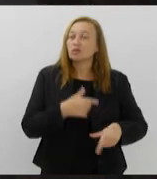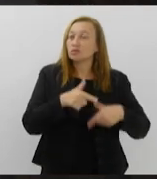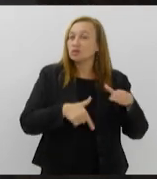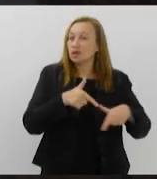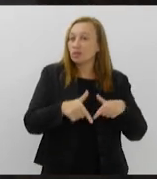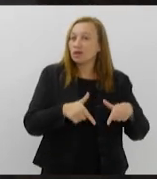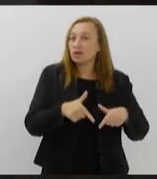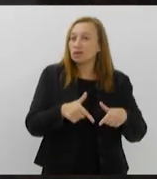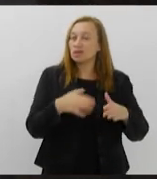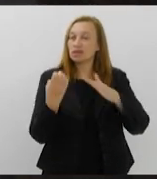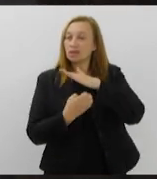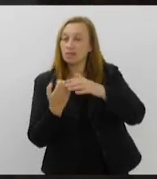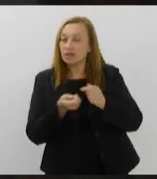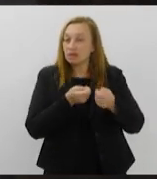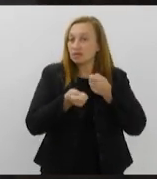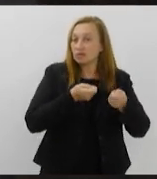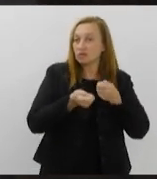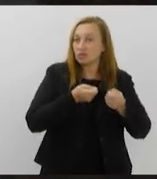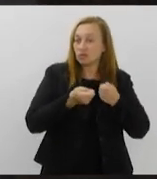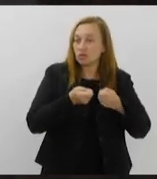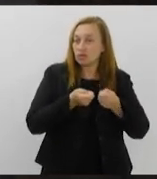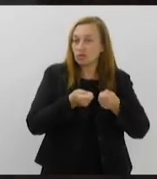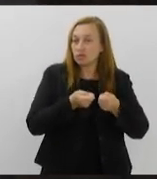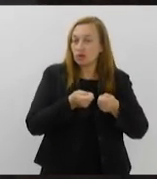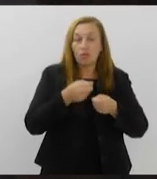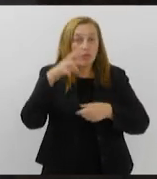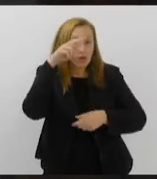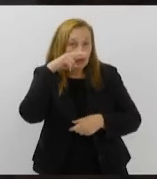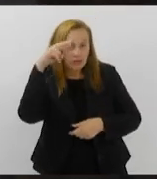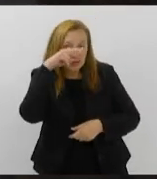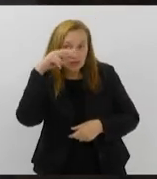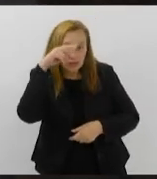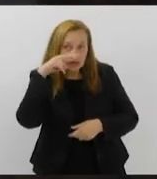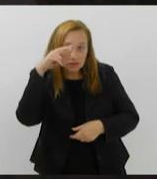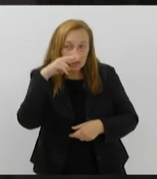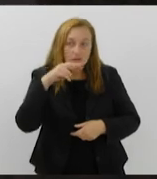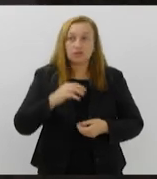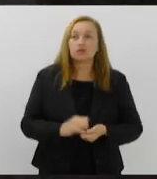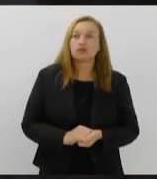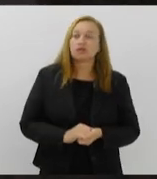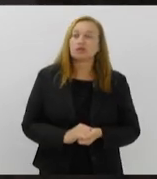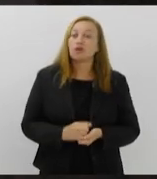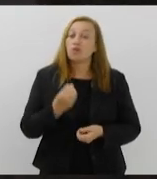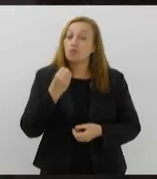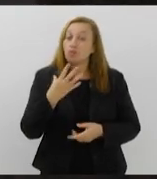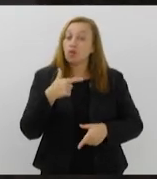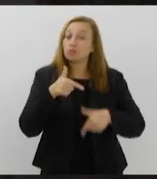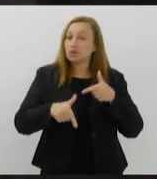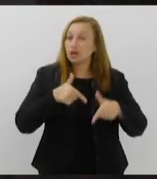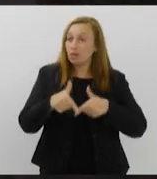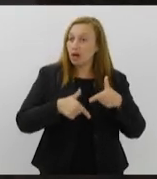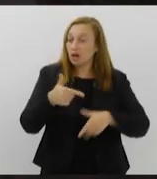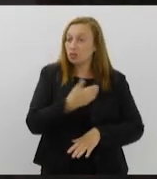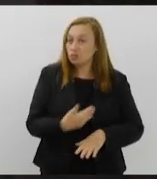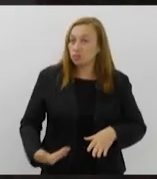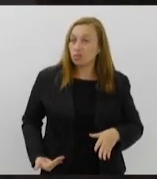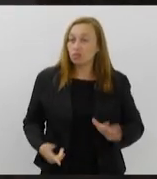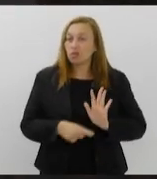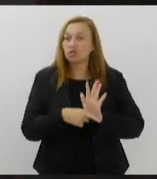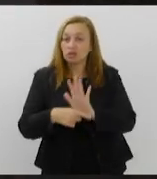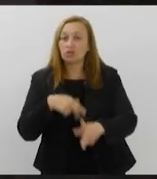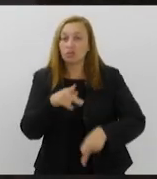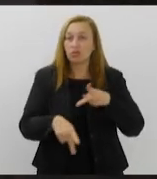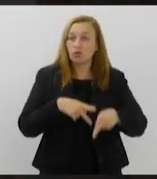agências reguladoras, notadamente no que tange à fiscalização, primando pela boa prestação do serviço público em prol da